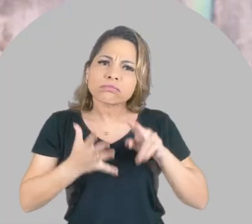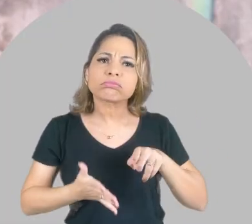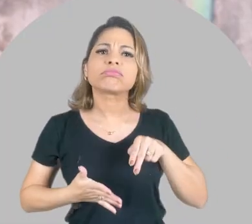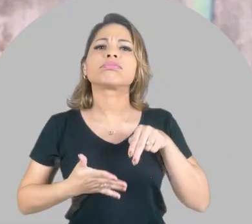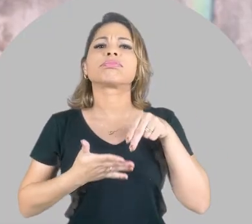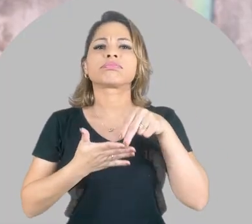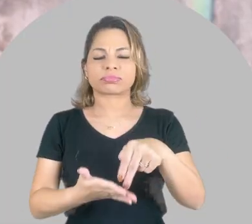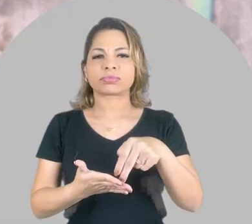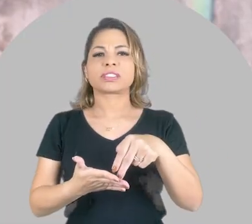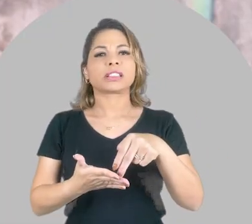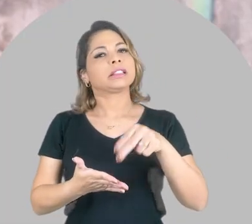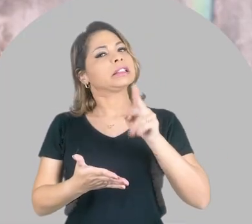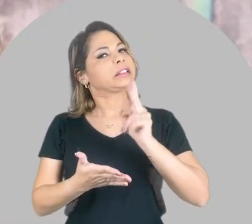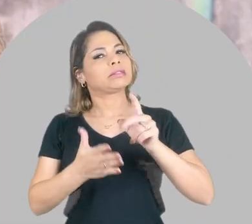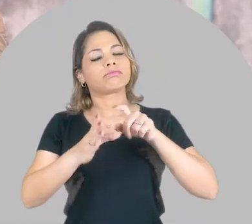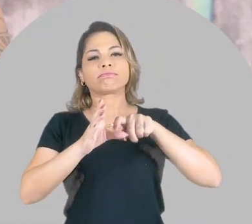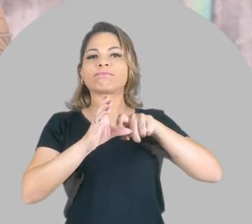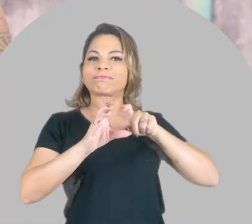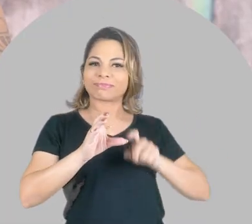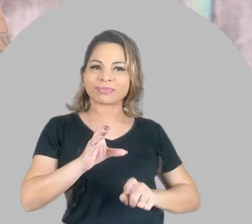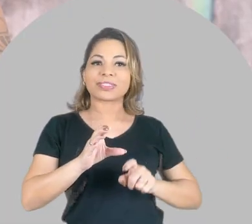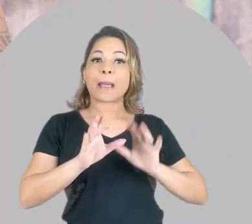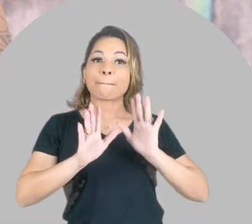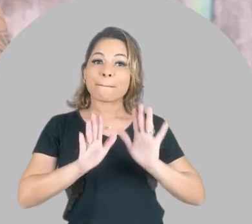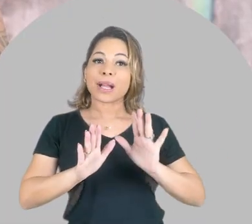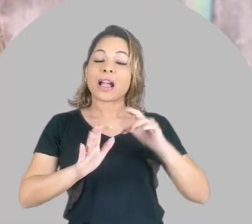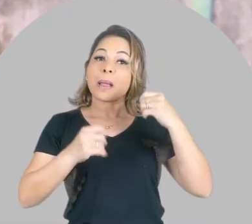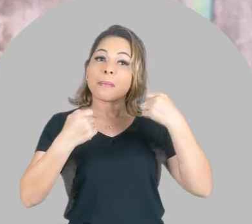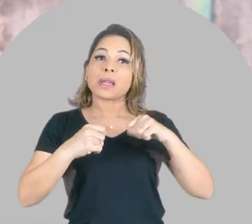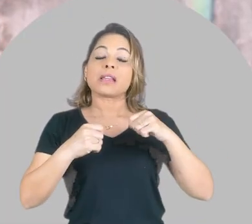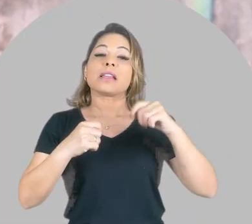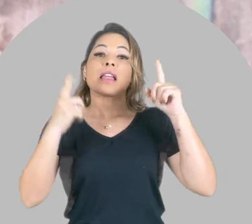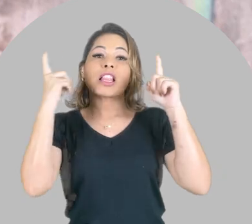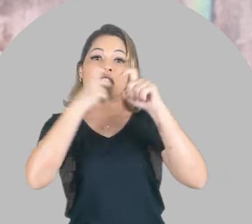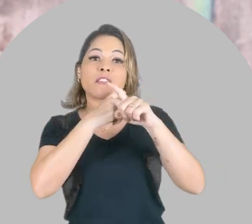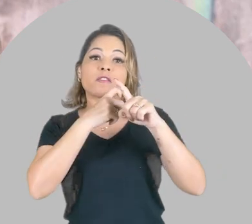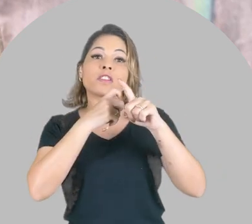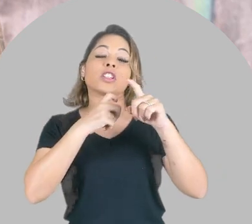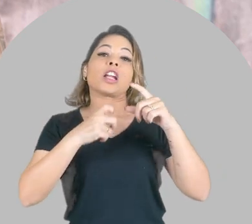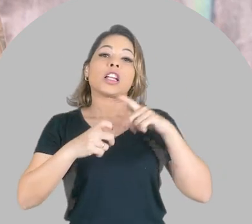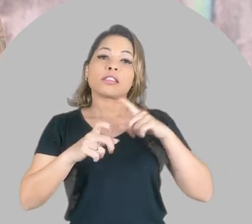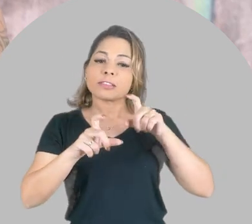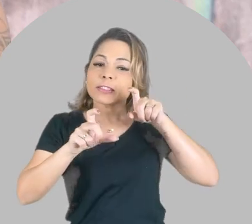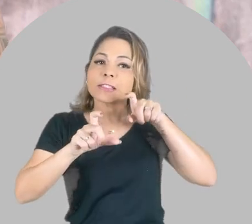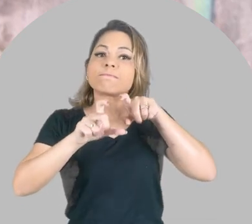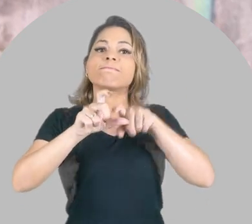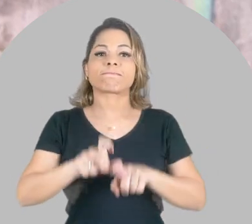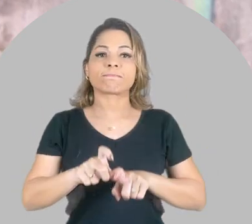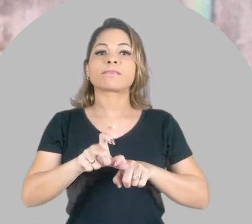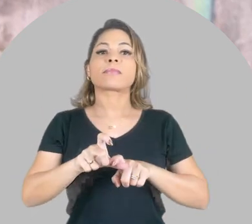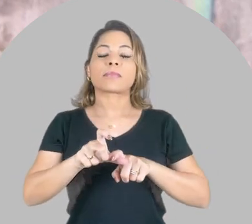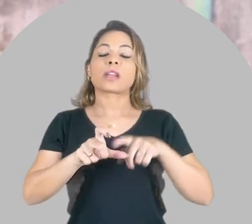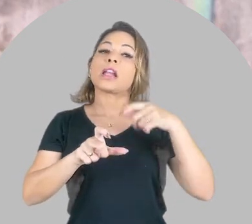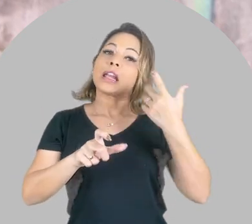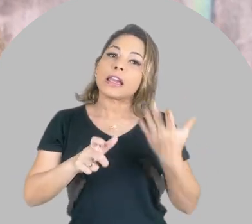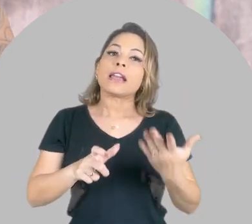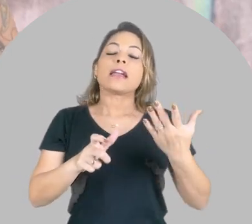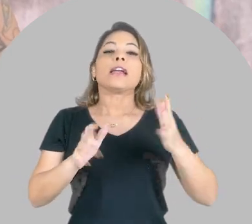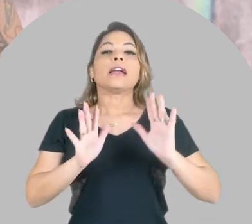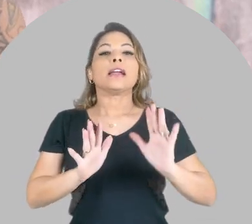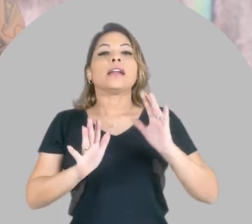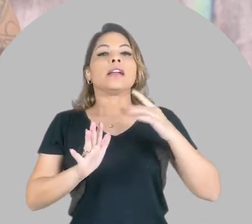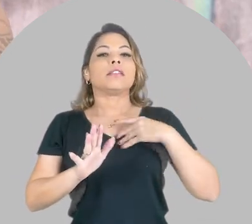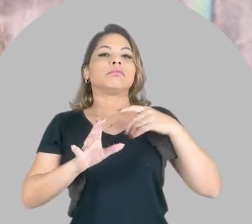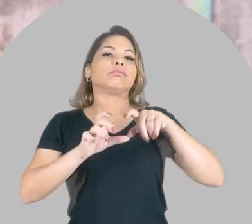fomos resistência e sempre estivemos independência. Mas a gente sempre teve dificuldade em ter autonomia. Independência é uma coisa, autonomia é